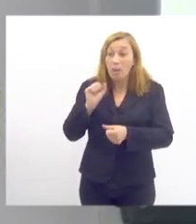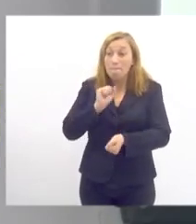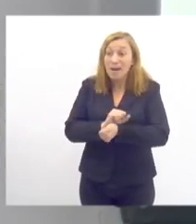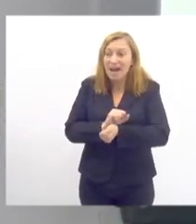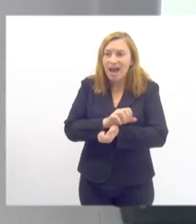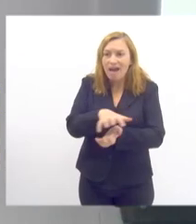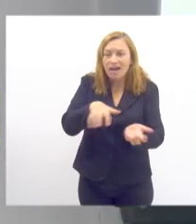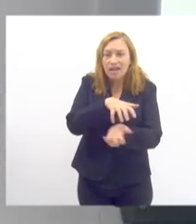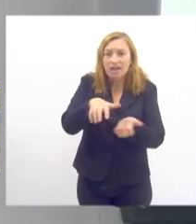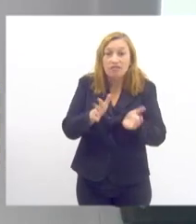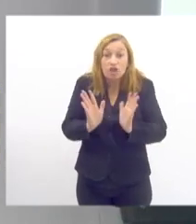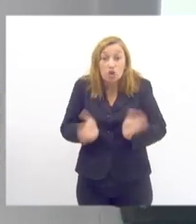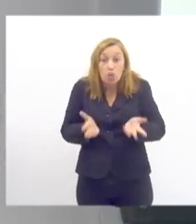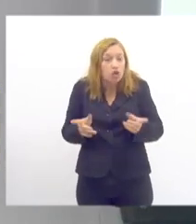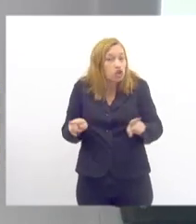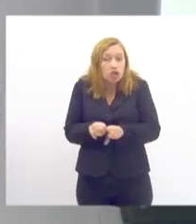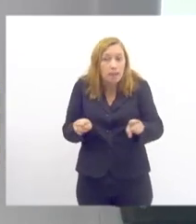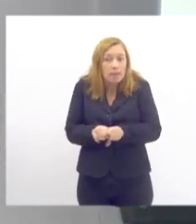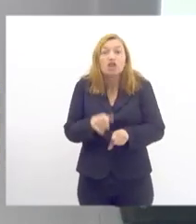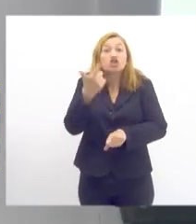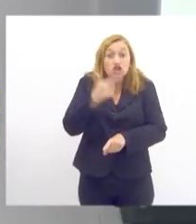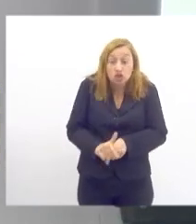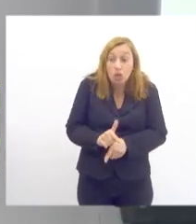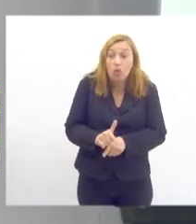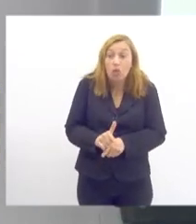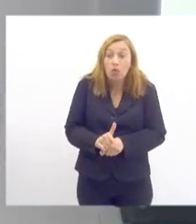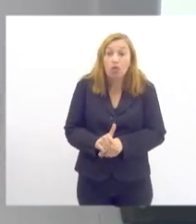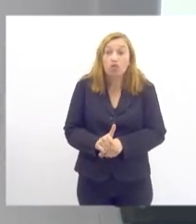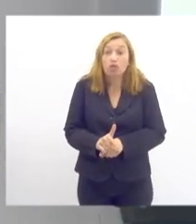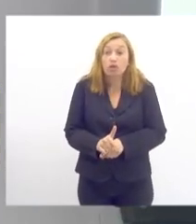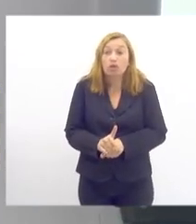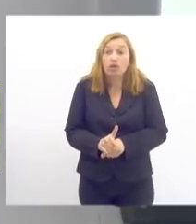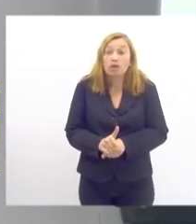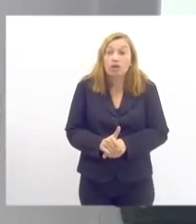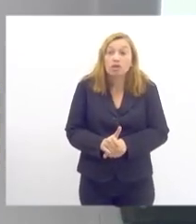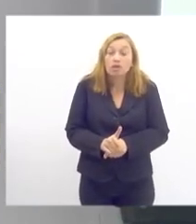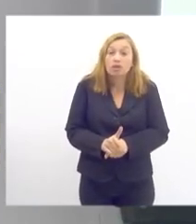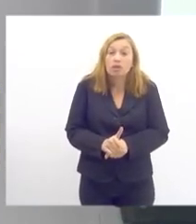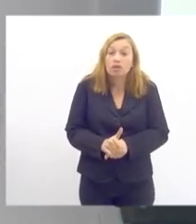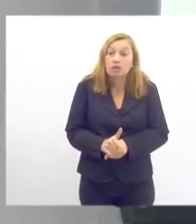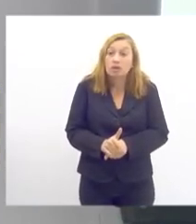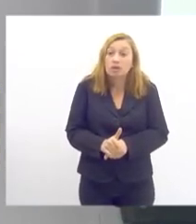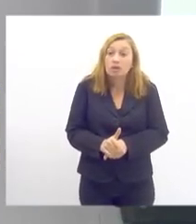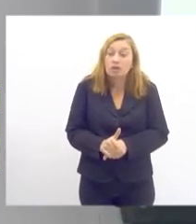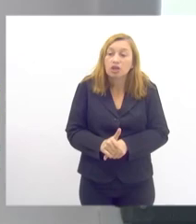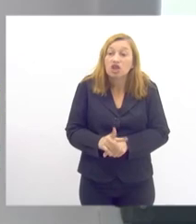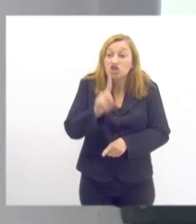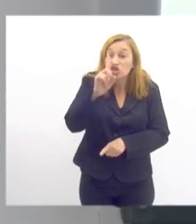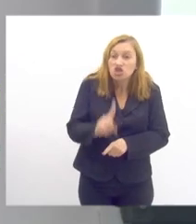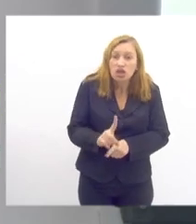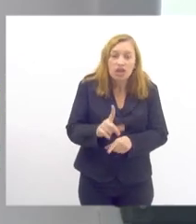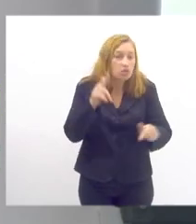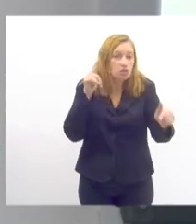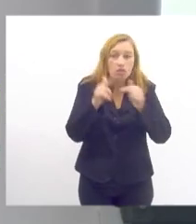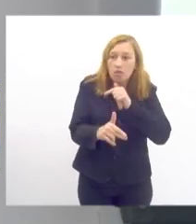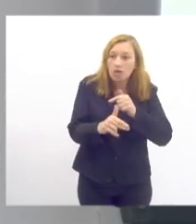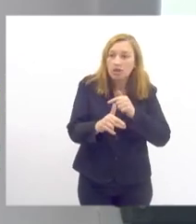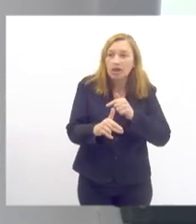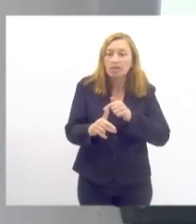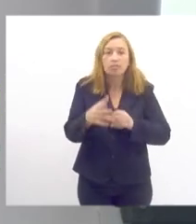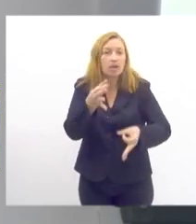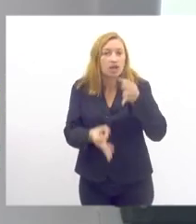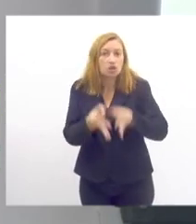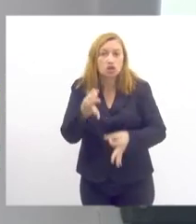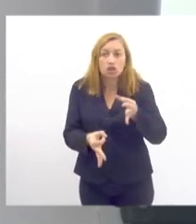greve foi deflagrada pela categoria e, de novo, nós estamos tendo esse direito cerceado pela